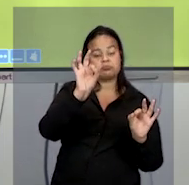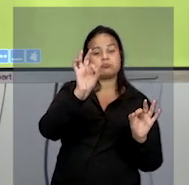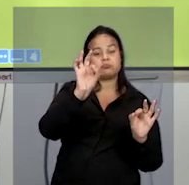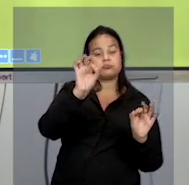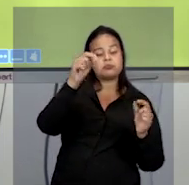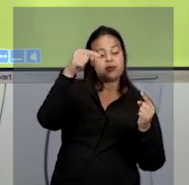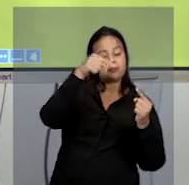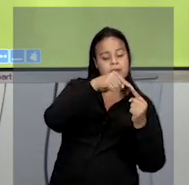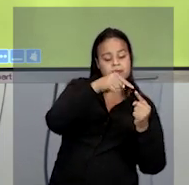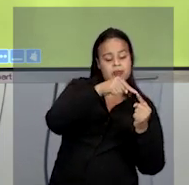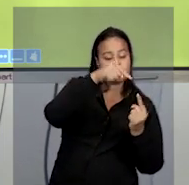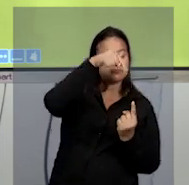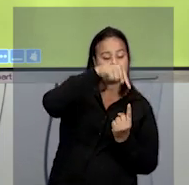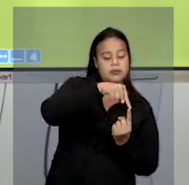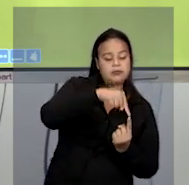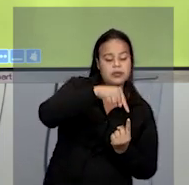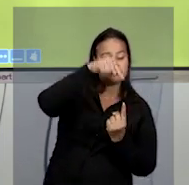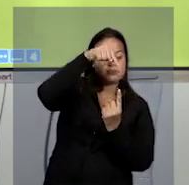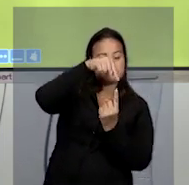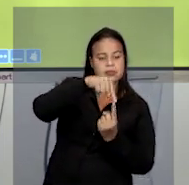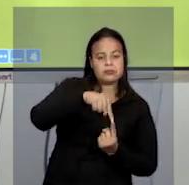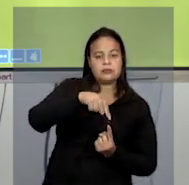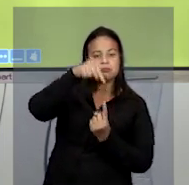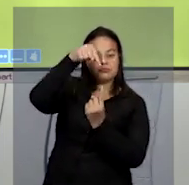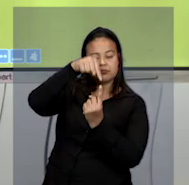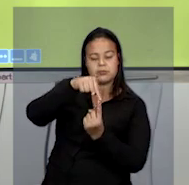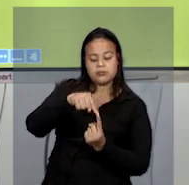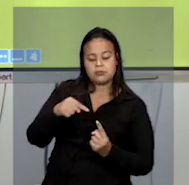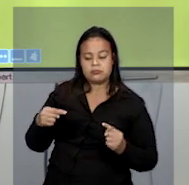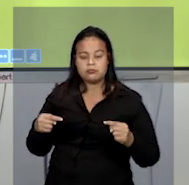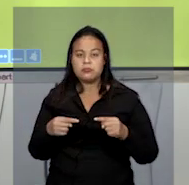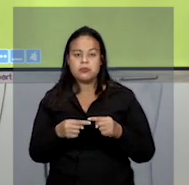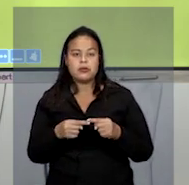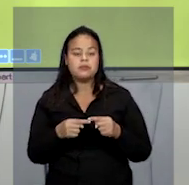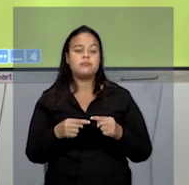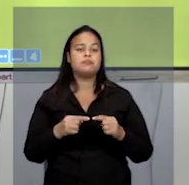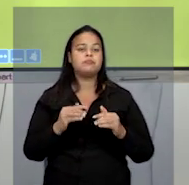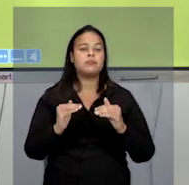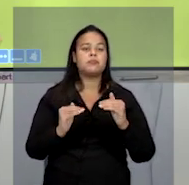sobre essa. Todas elas são proporcionais.